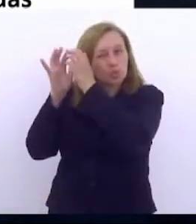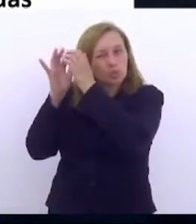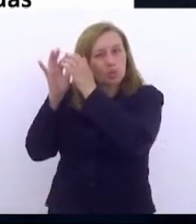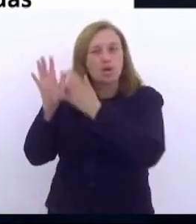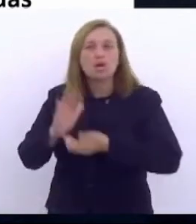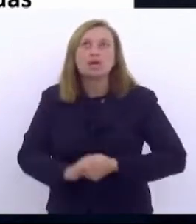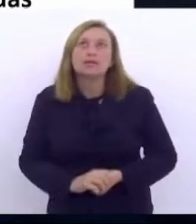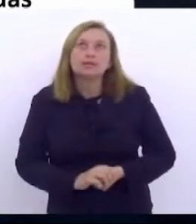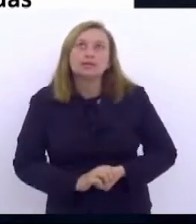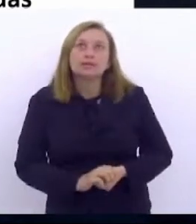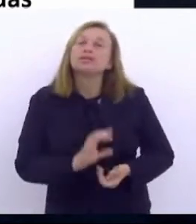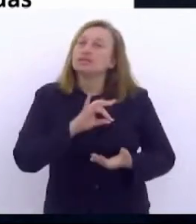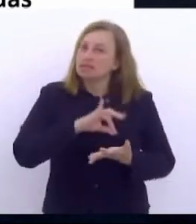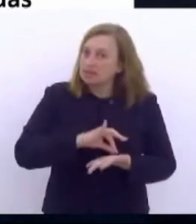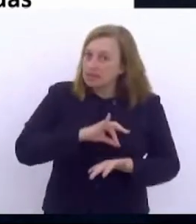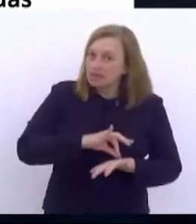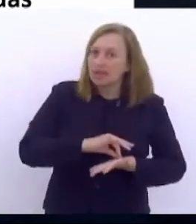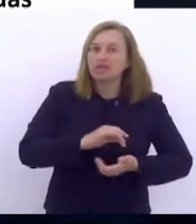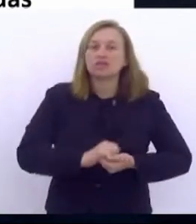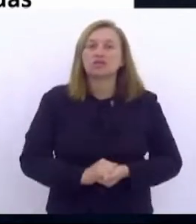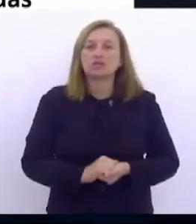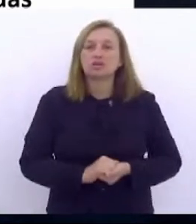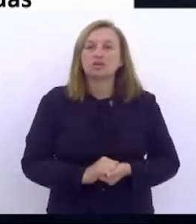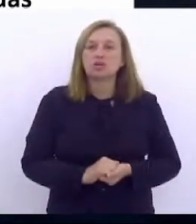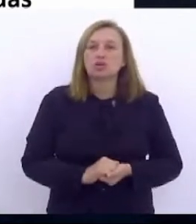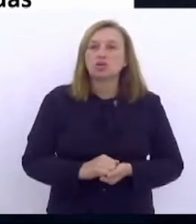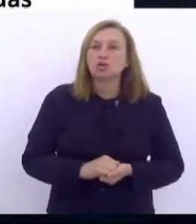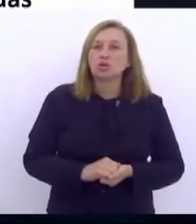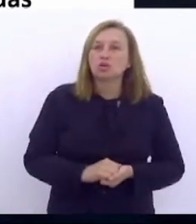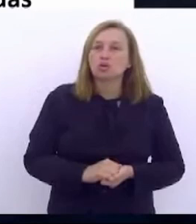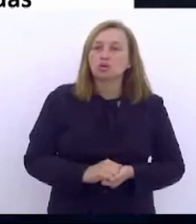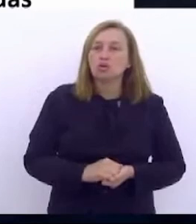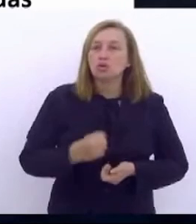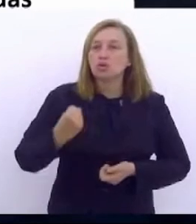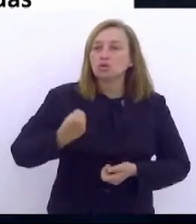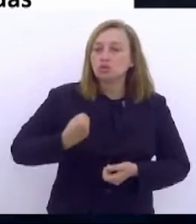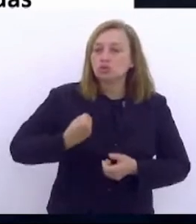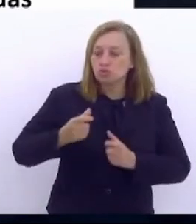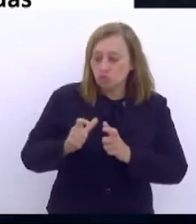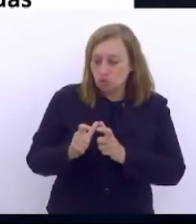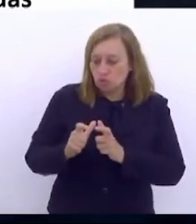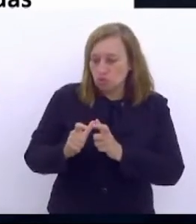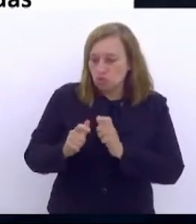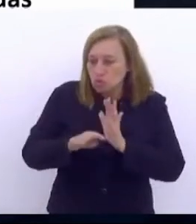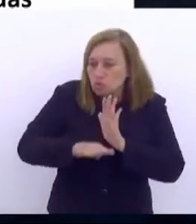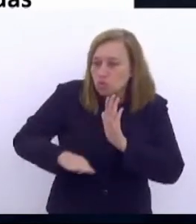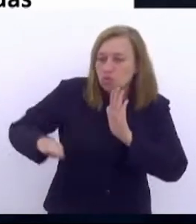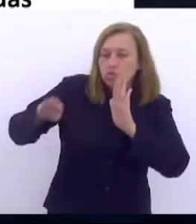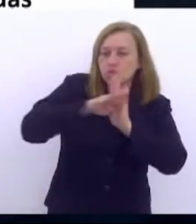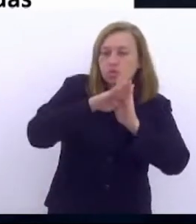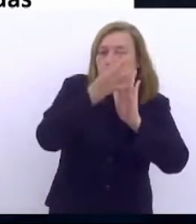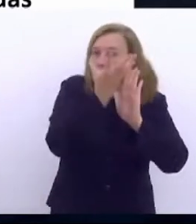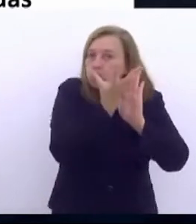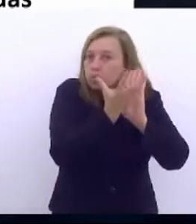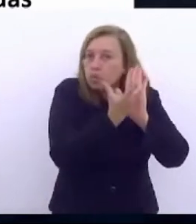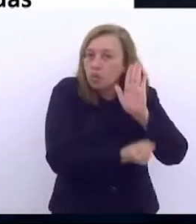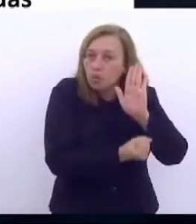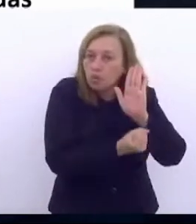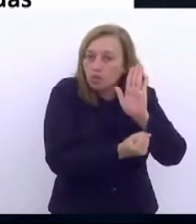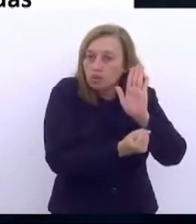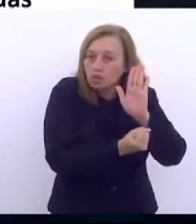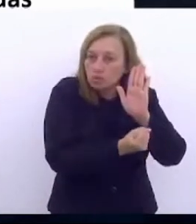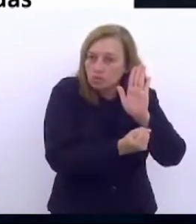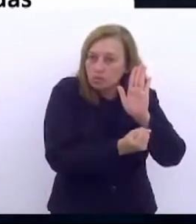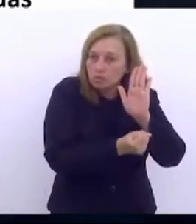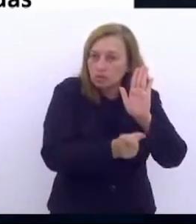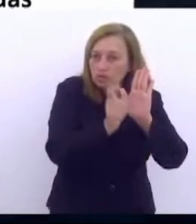que, na verdade, tanto aumenta porque aumenta o índice de aborto, quanto porque as pessoas vão, numa incidência